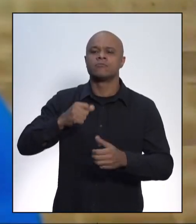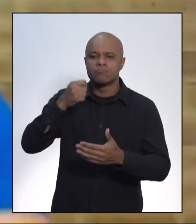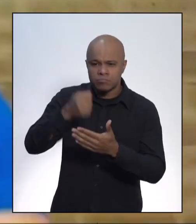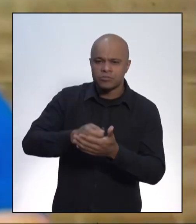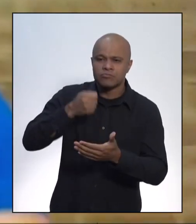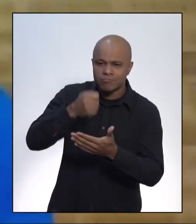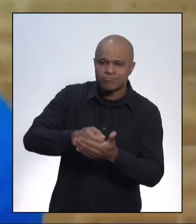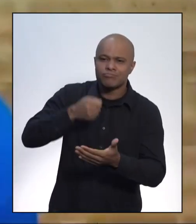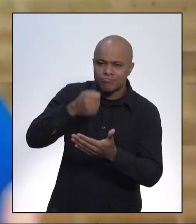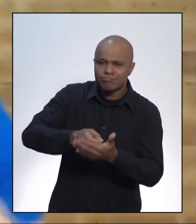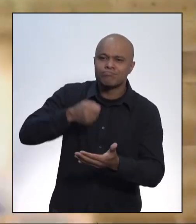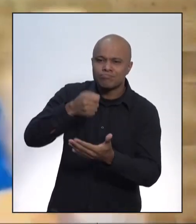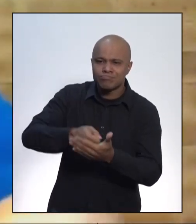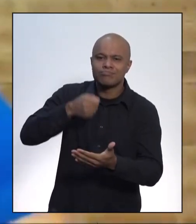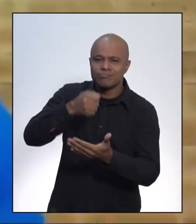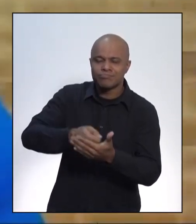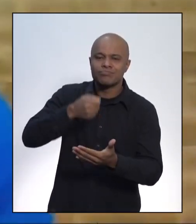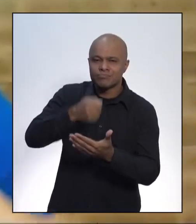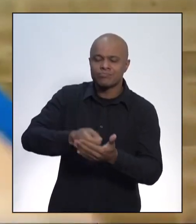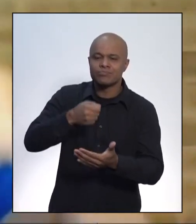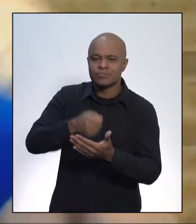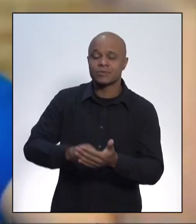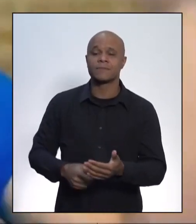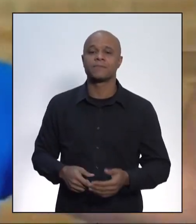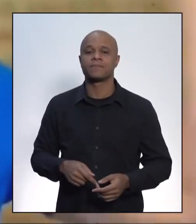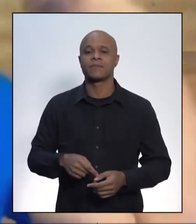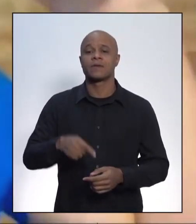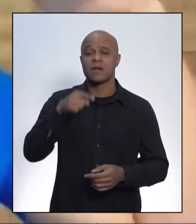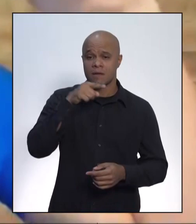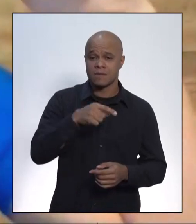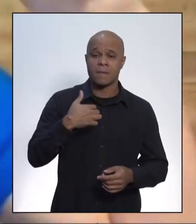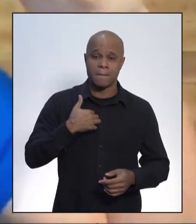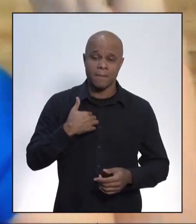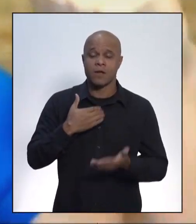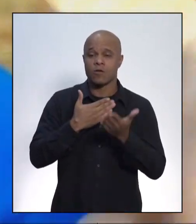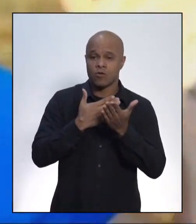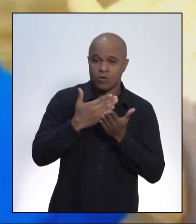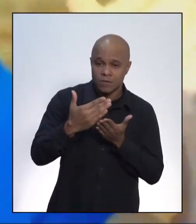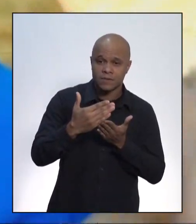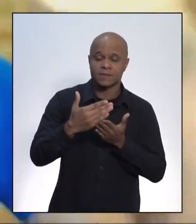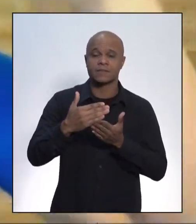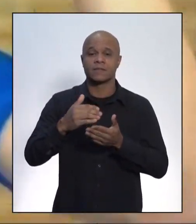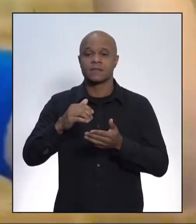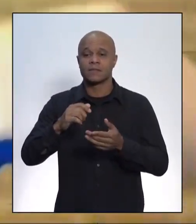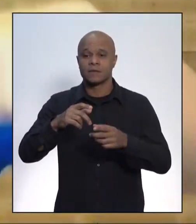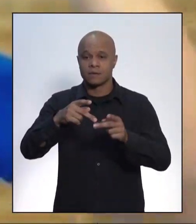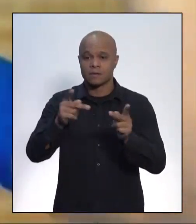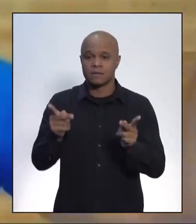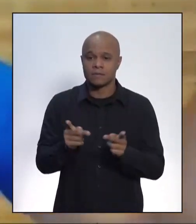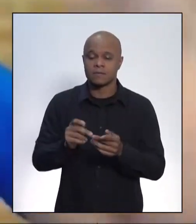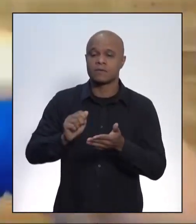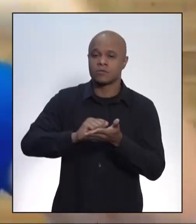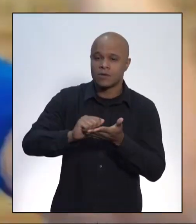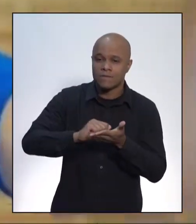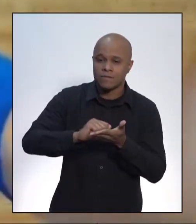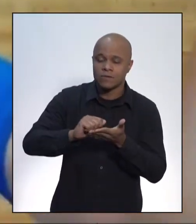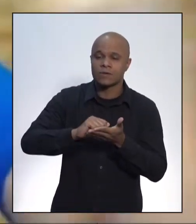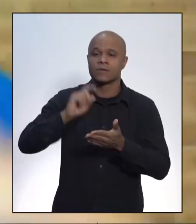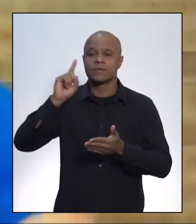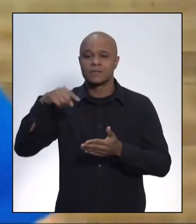certo, você vai para outra. Olha para minha trajetória. Eu comecei, né, lavando o prato com 14, fui indo,